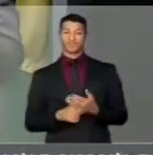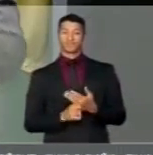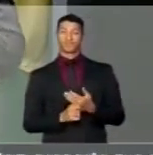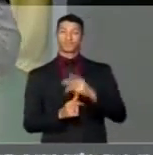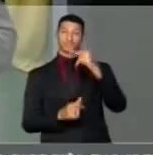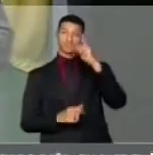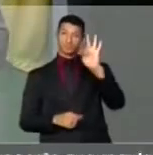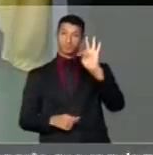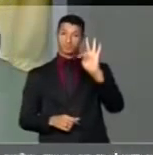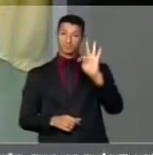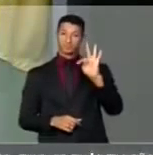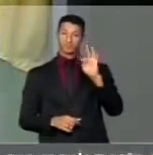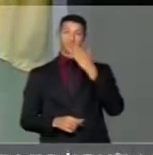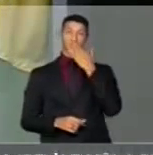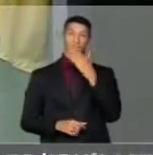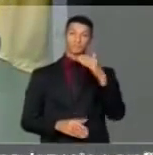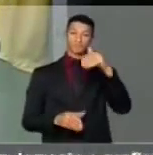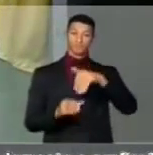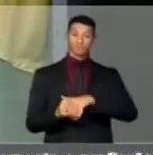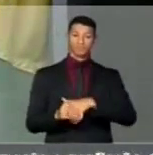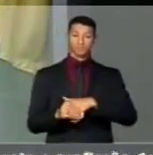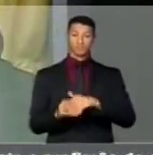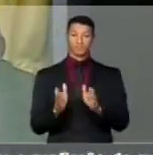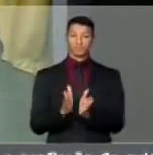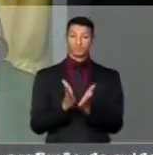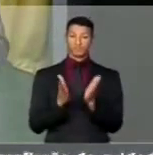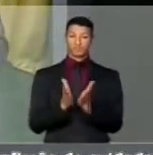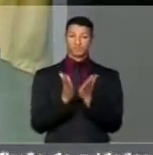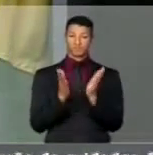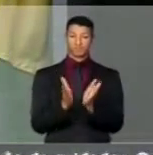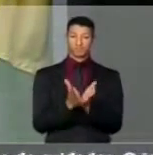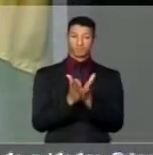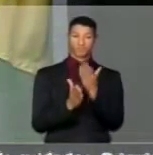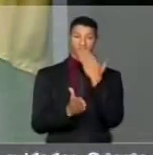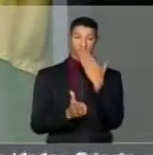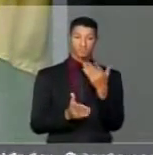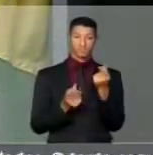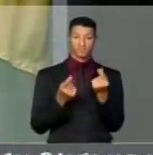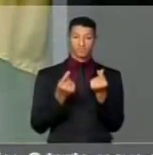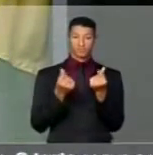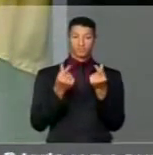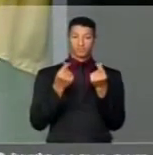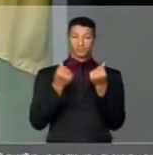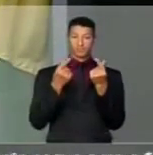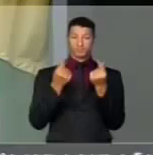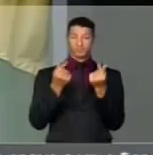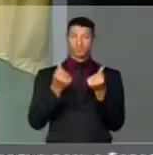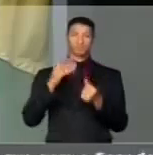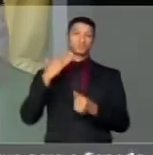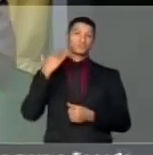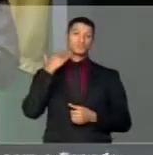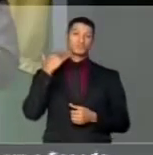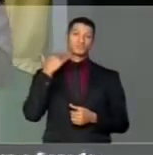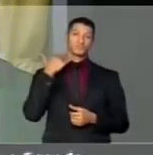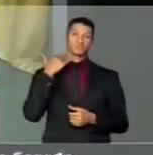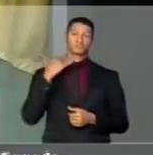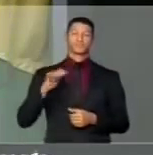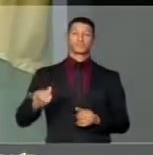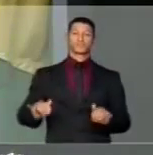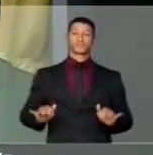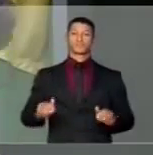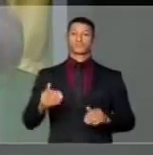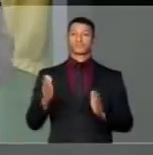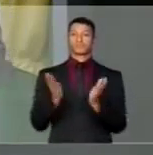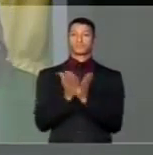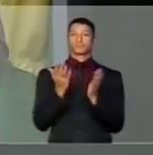PT pede votos para os pobres e pede dinheiro para os ricos e mente